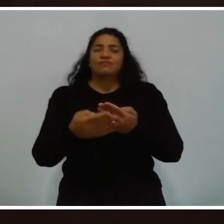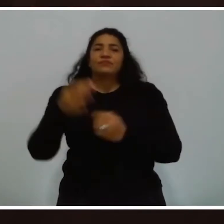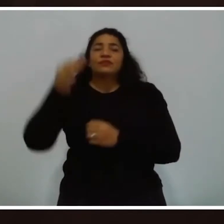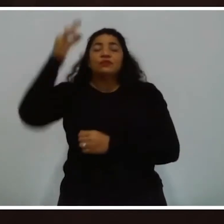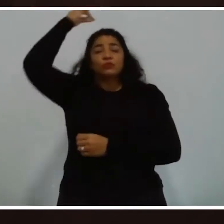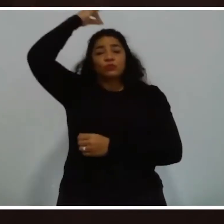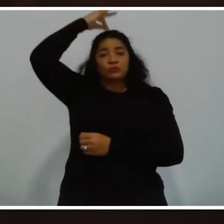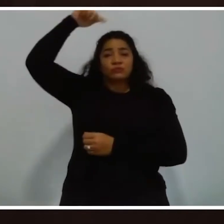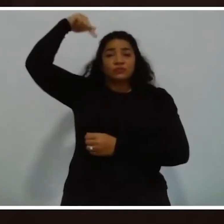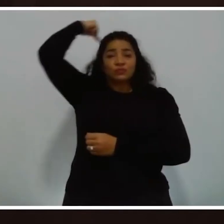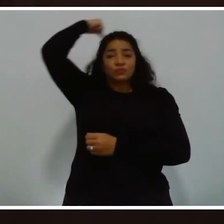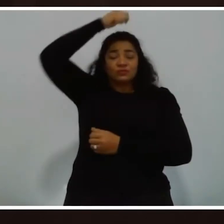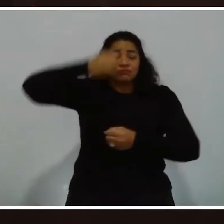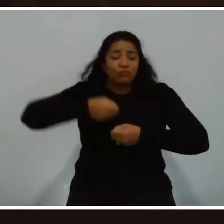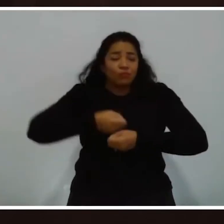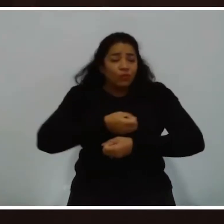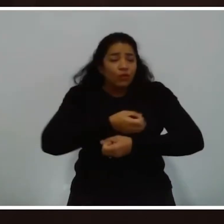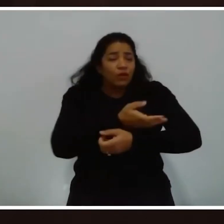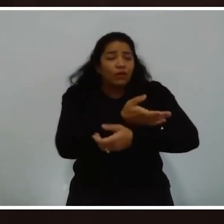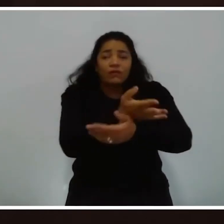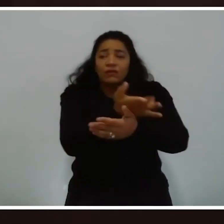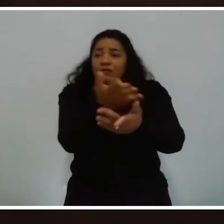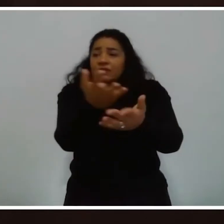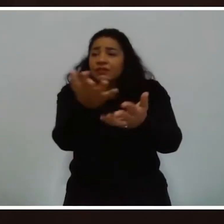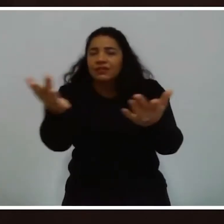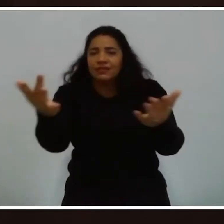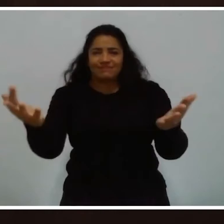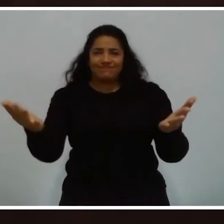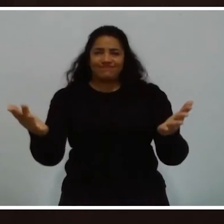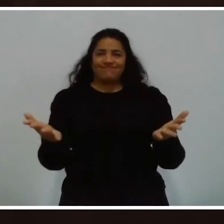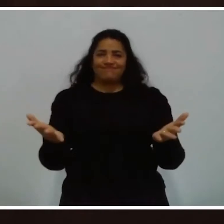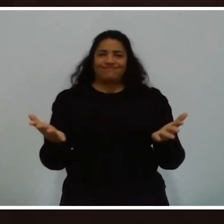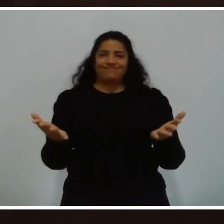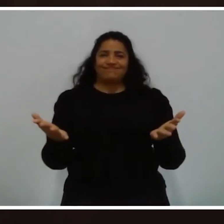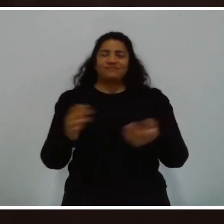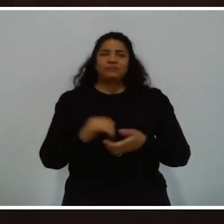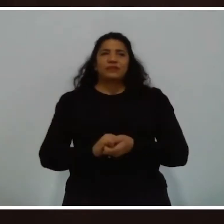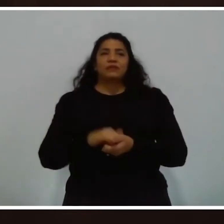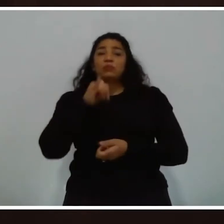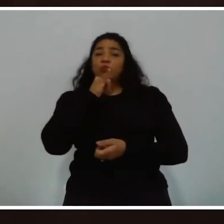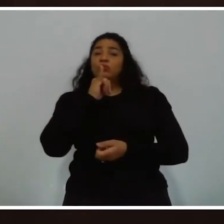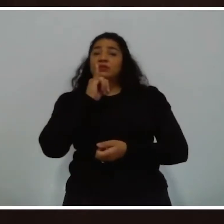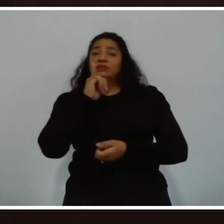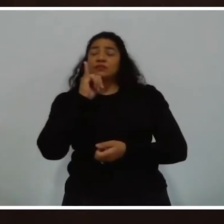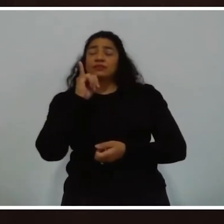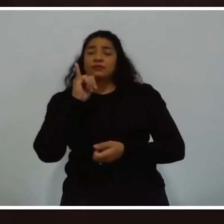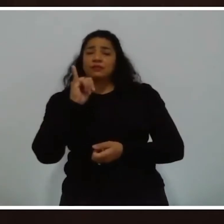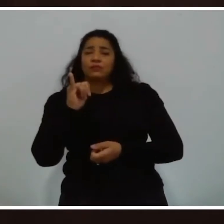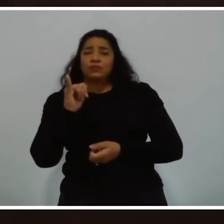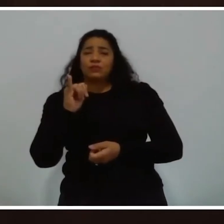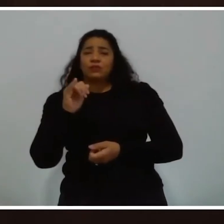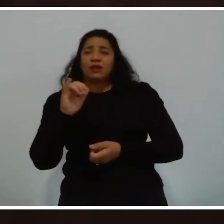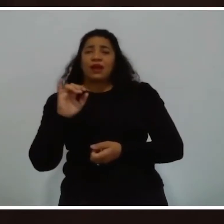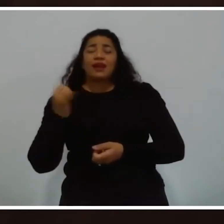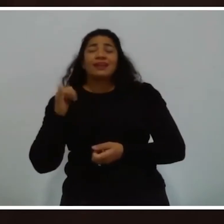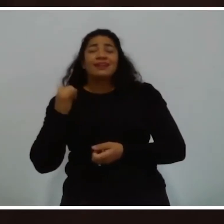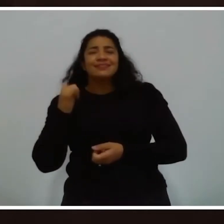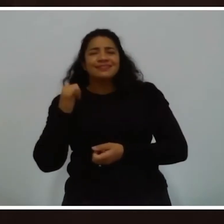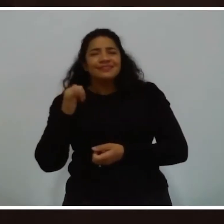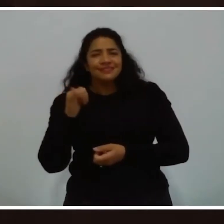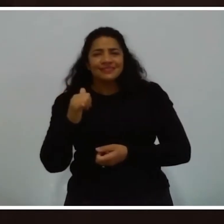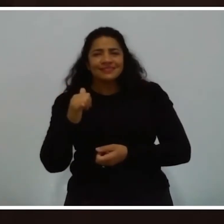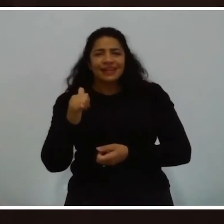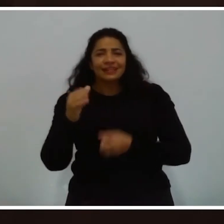é o transmissor. Então transmite como a rede elétrica, distribui energia elétrica para todos. Vocês